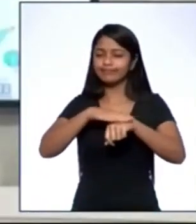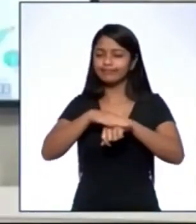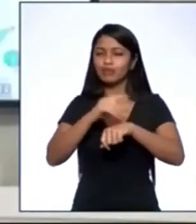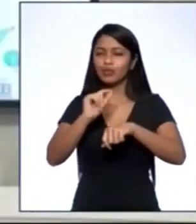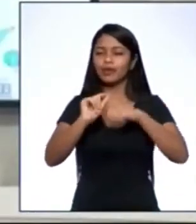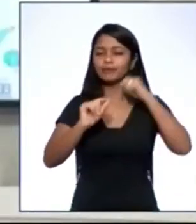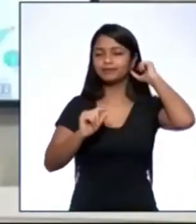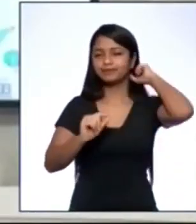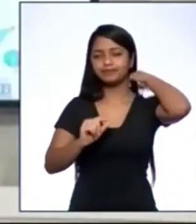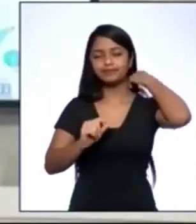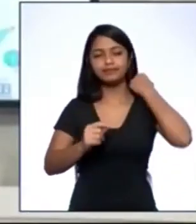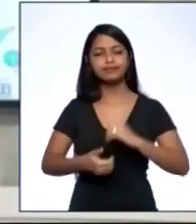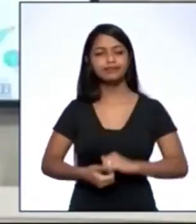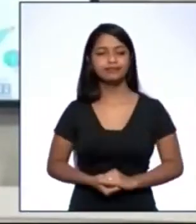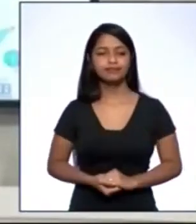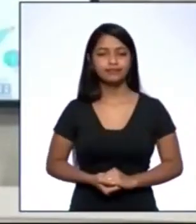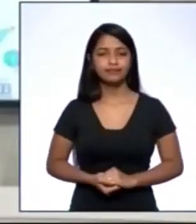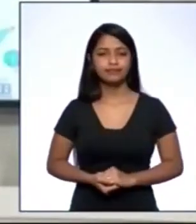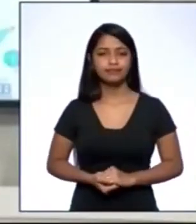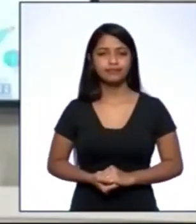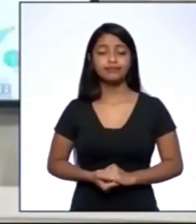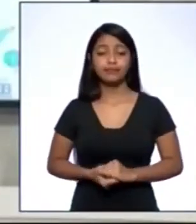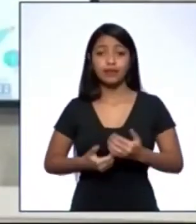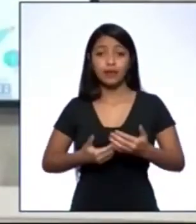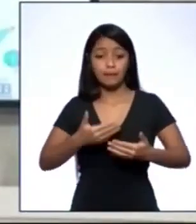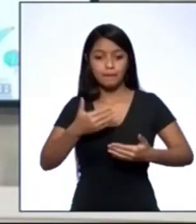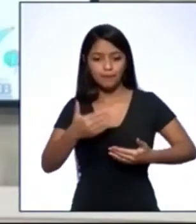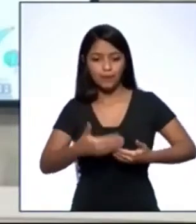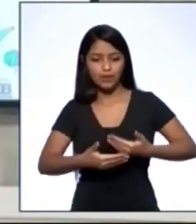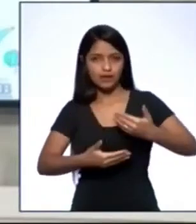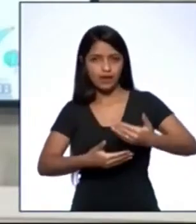um processo que também tem muitas